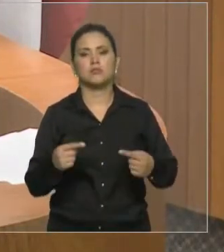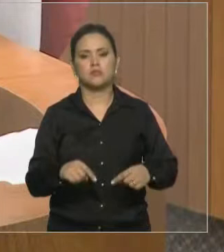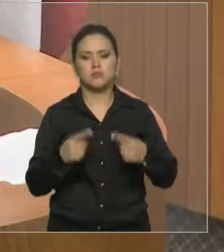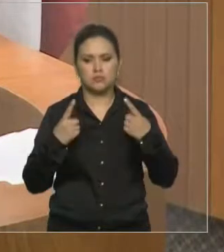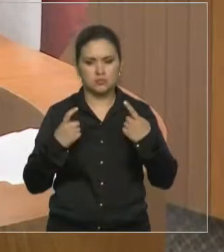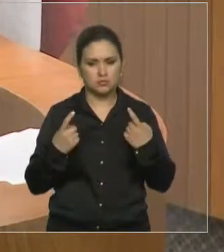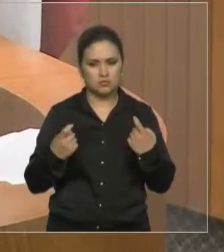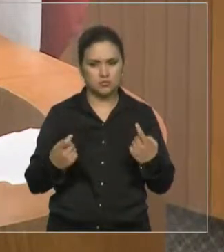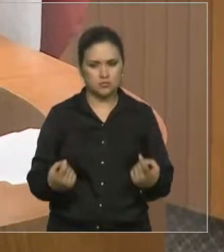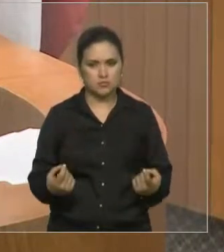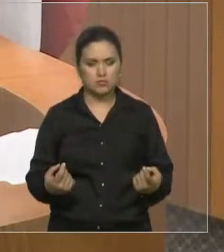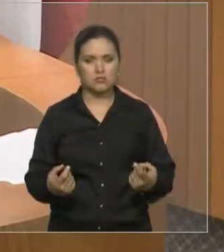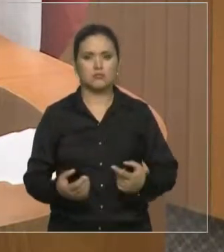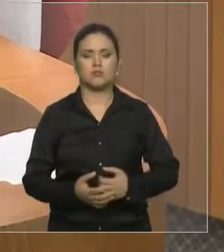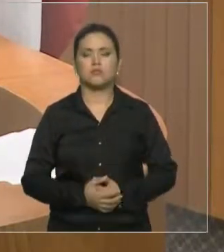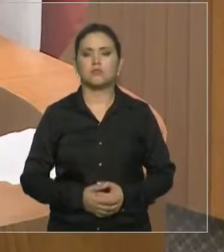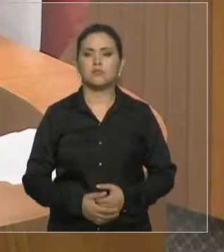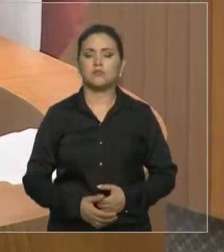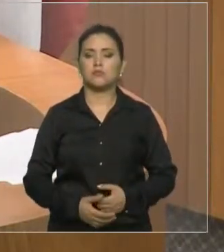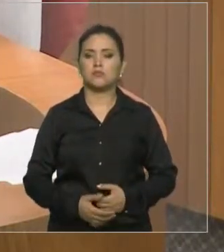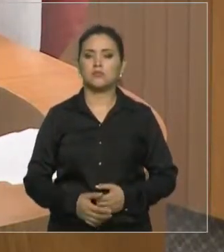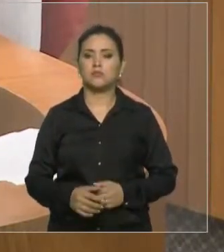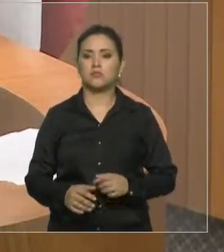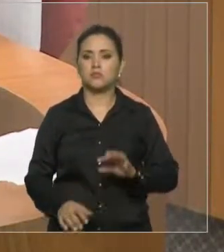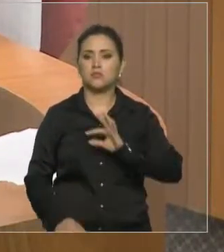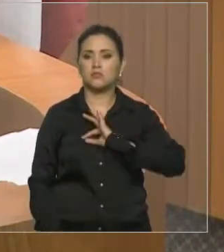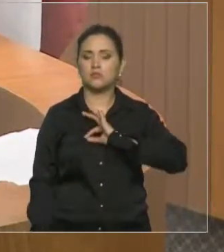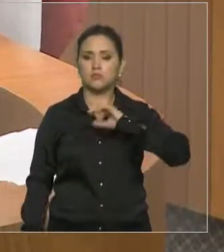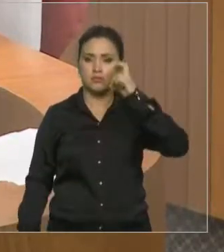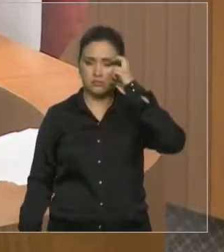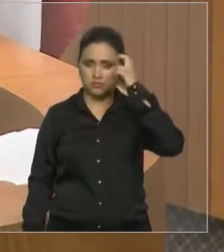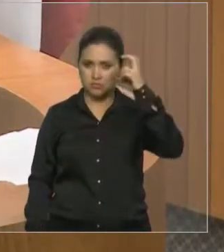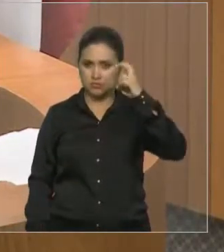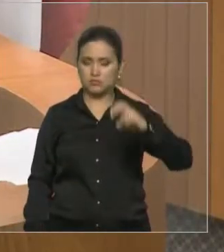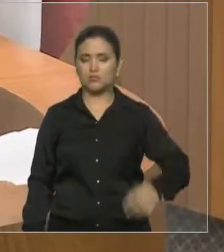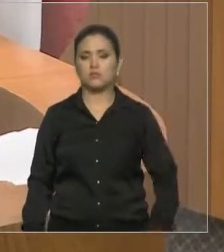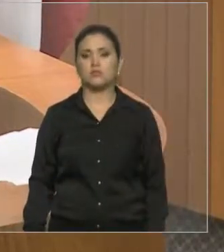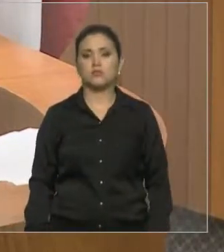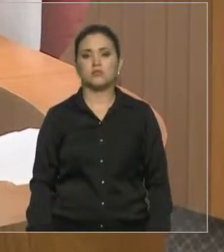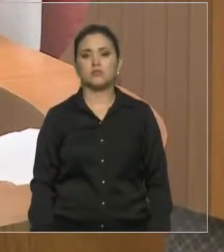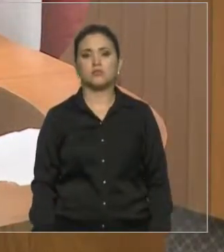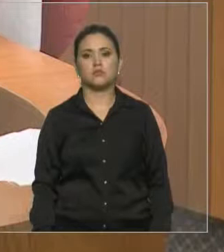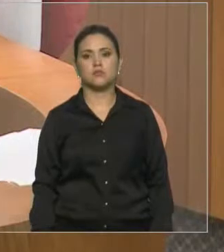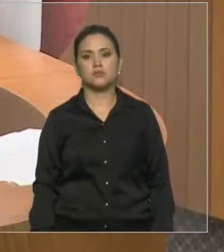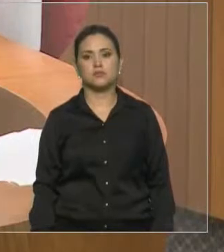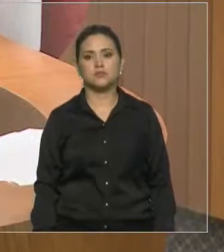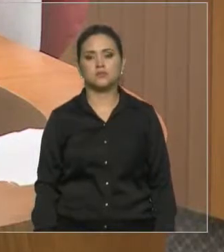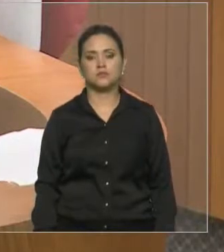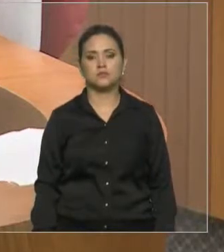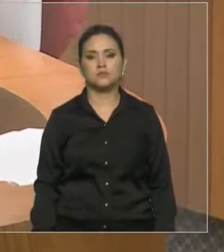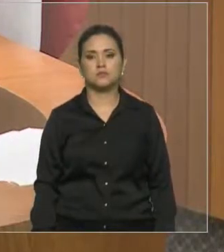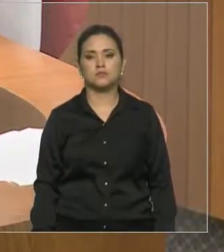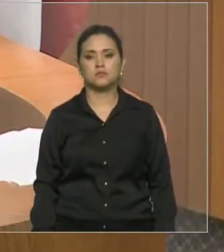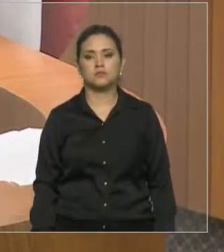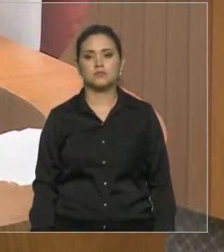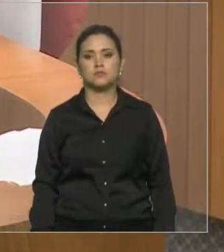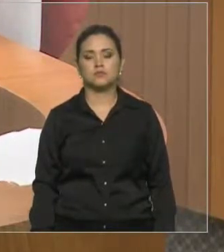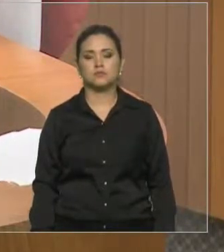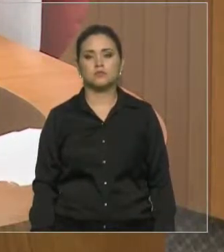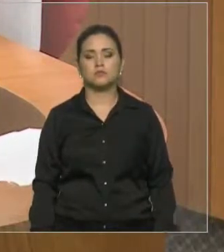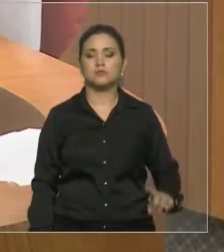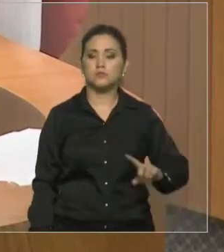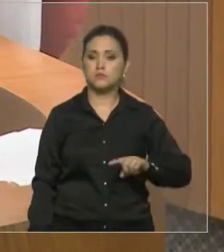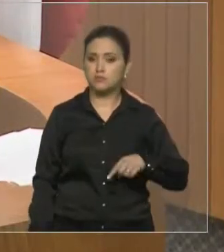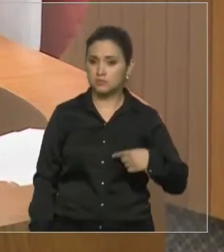sob o prisma da da inteligência das ações de inteligência do outro no outro ponto no outro aspecto no viés repressivo